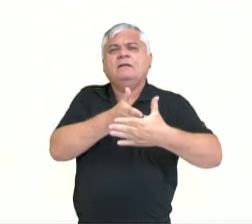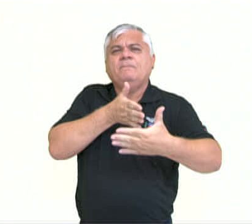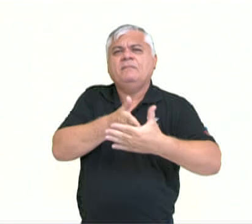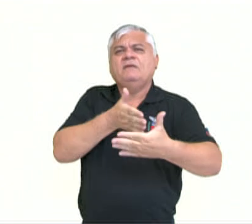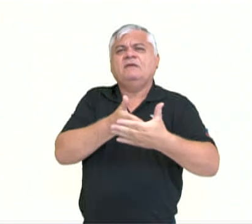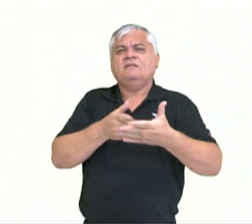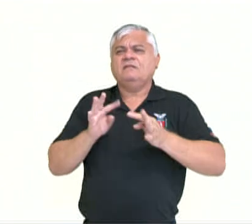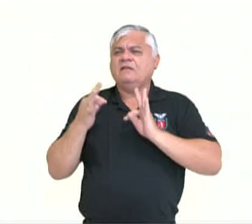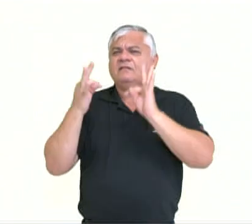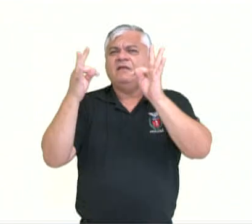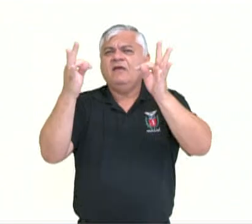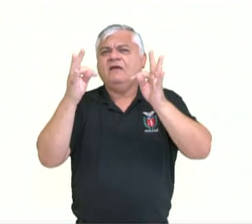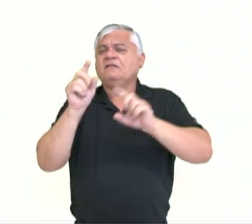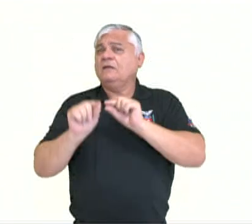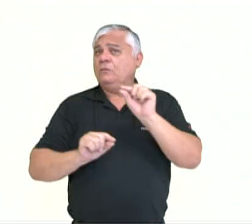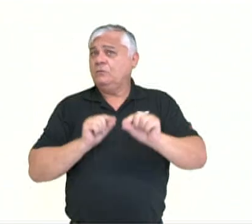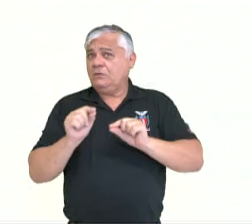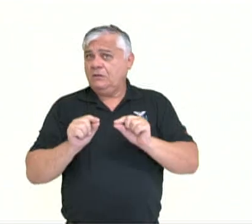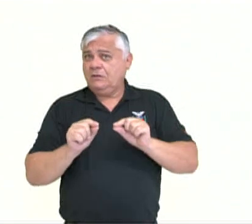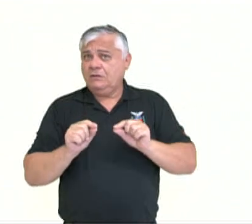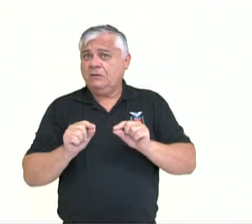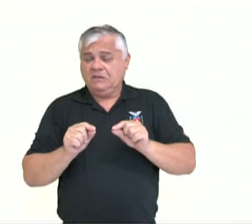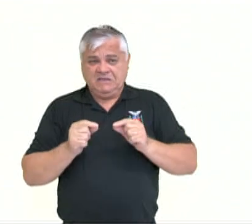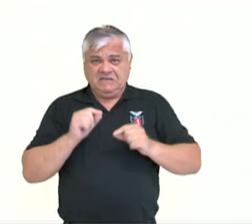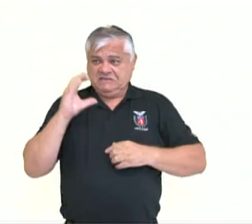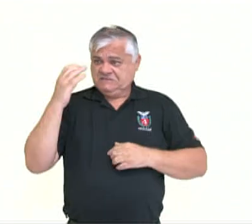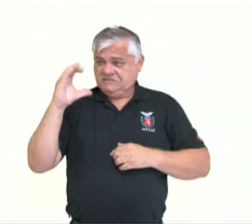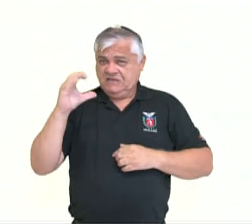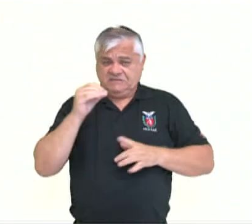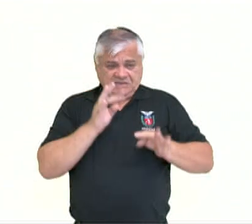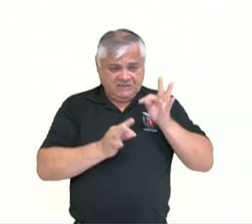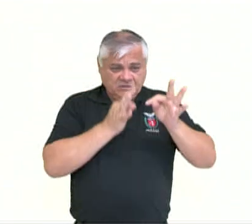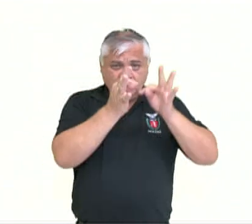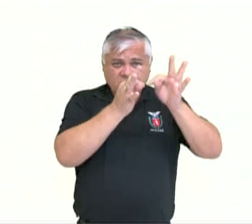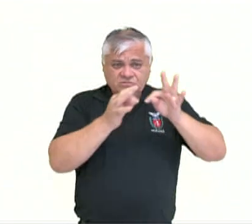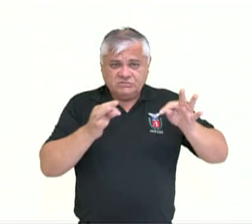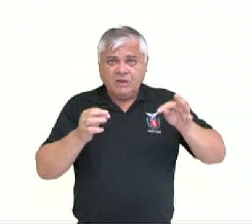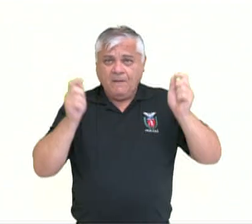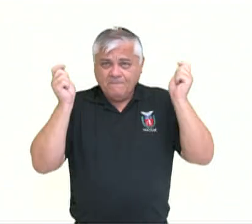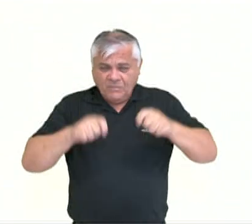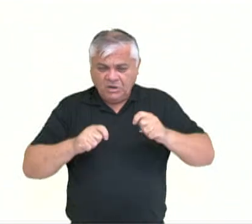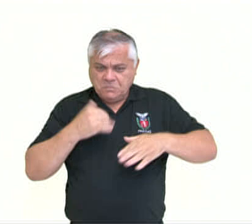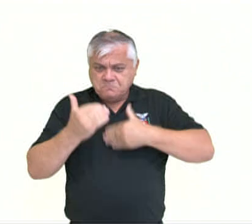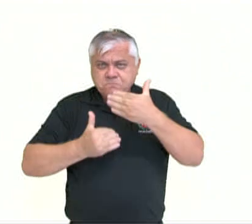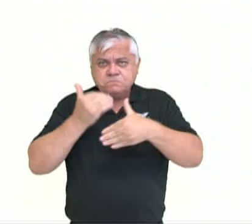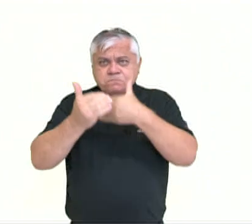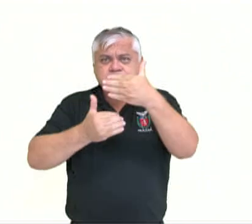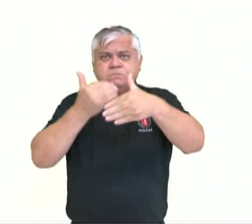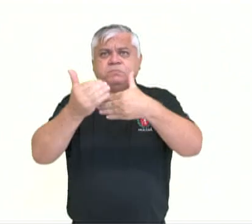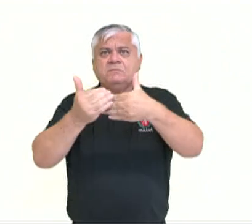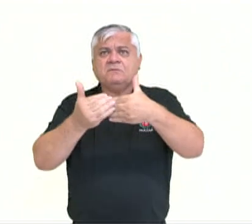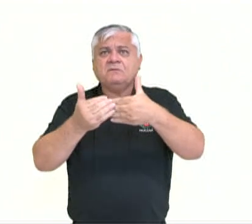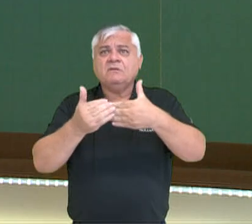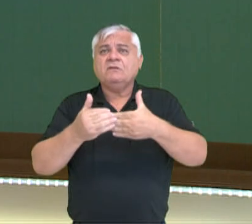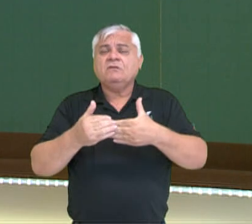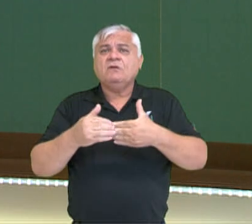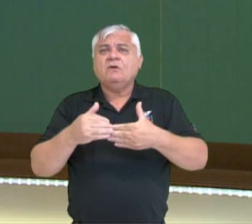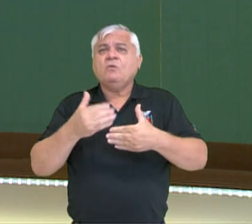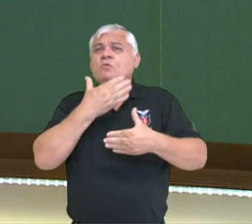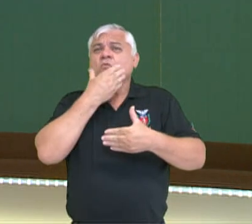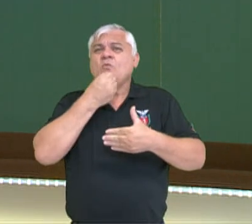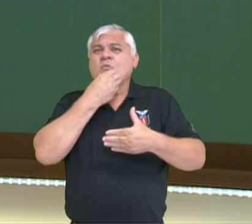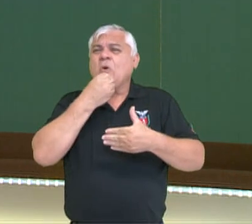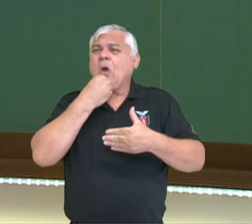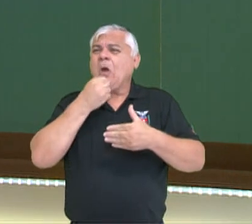da técnica, né? Será que a ciência, a tecnologia podem avançar até um ponto em que os homens não sejam